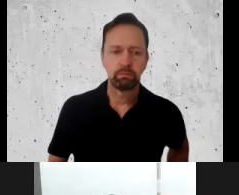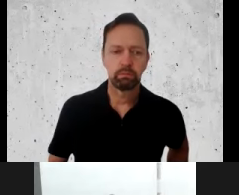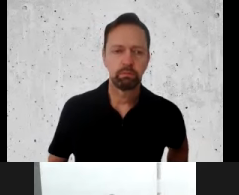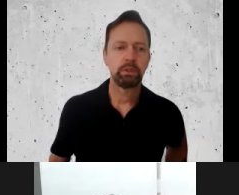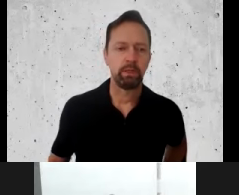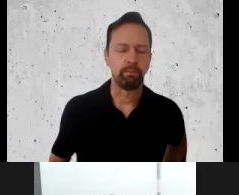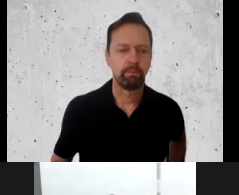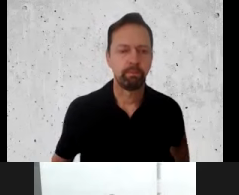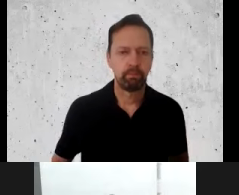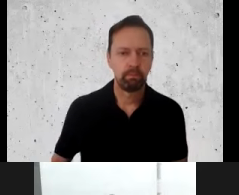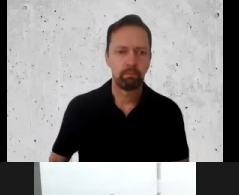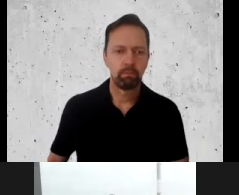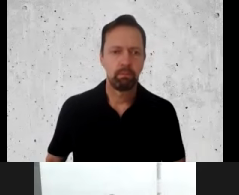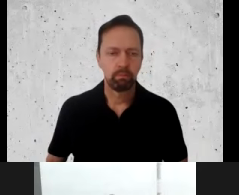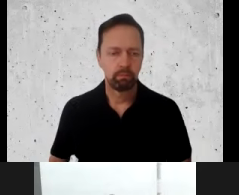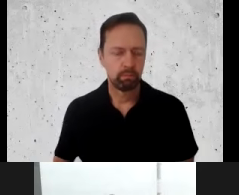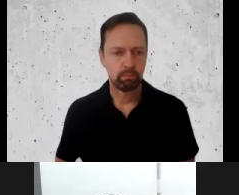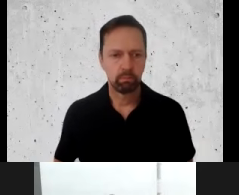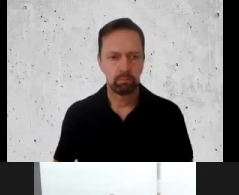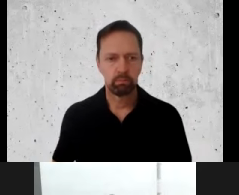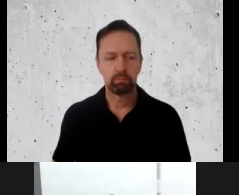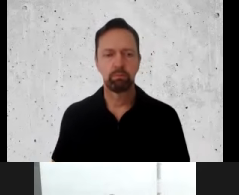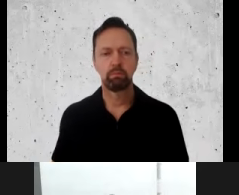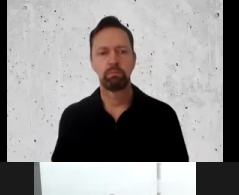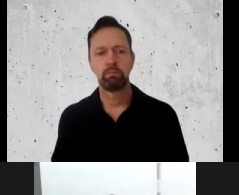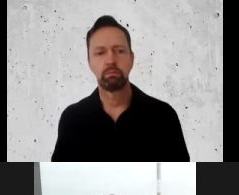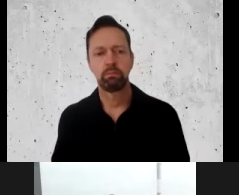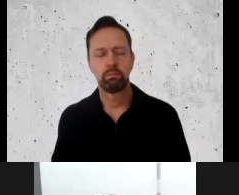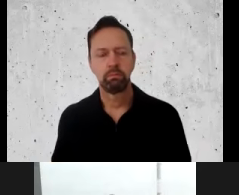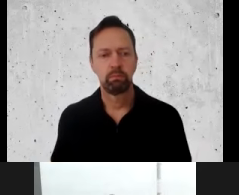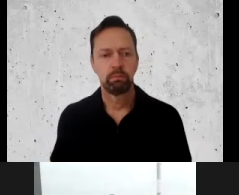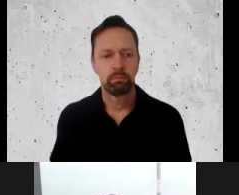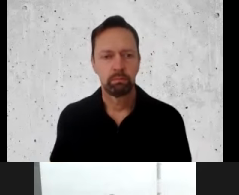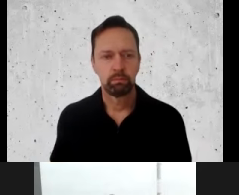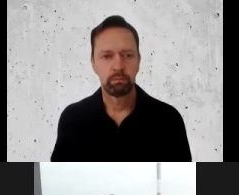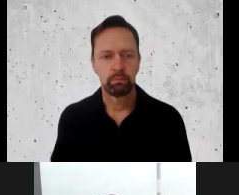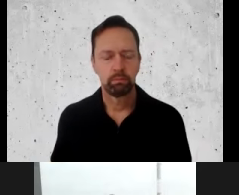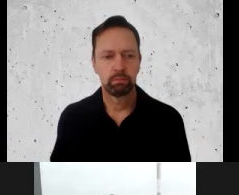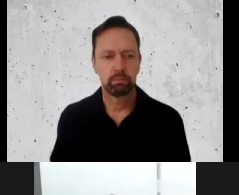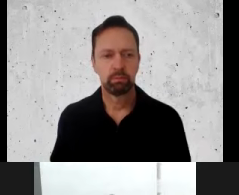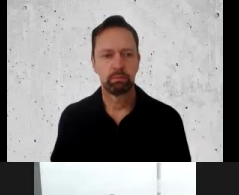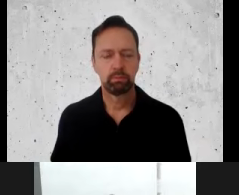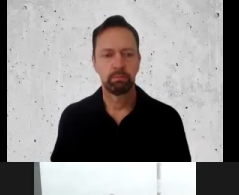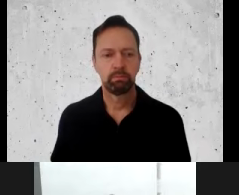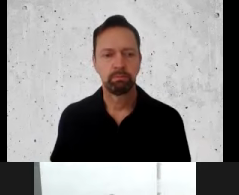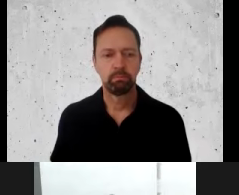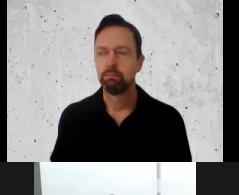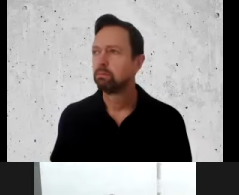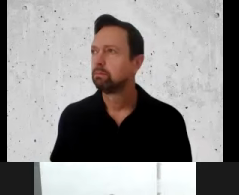passada. Eu queria perguntar se o teorema de Coase, se existe alguma formulação formal dele